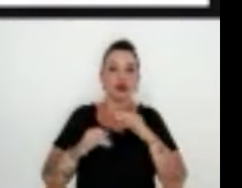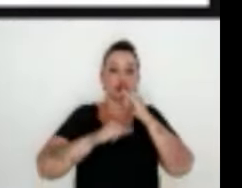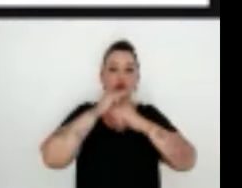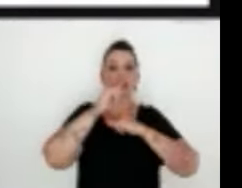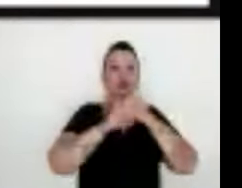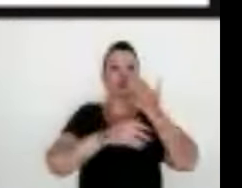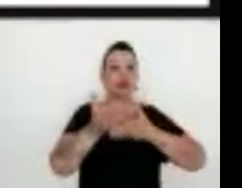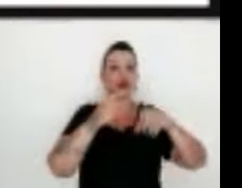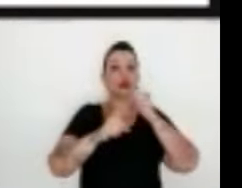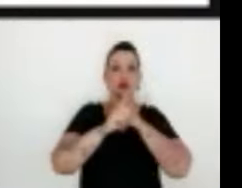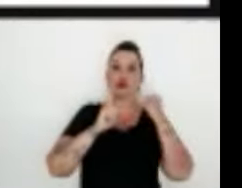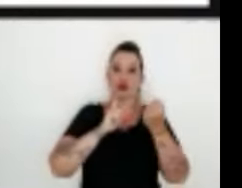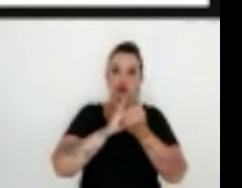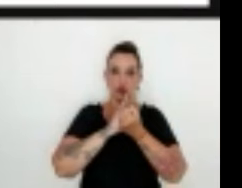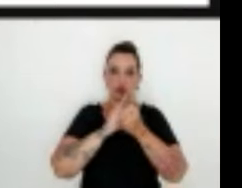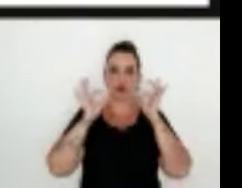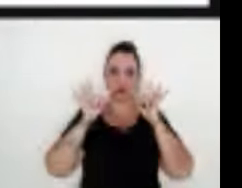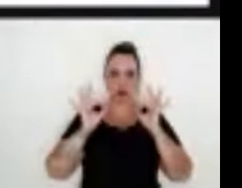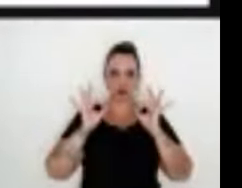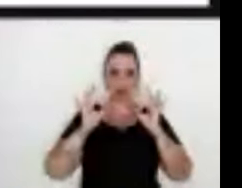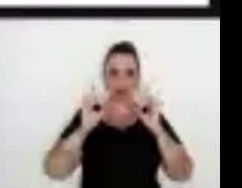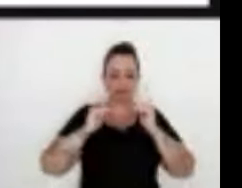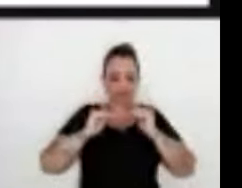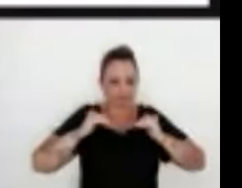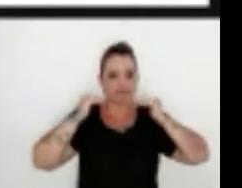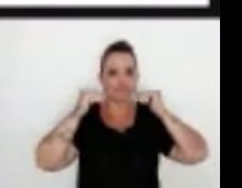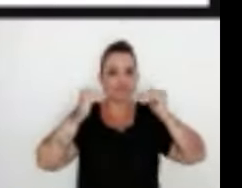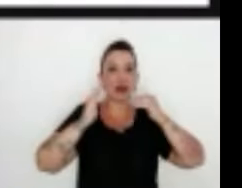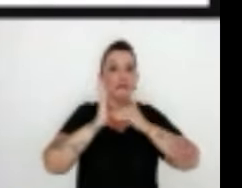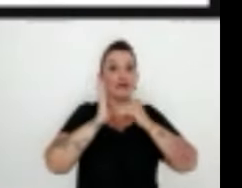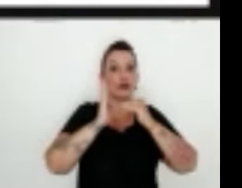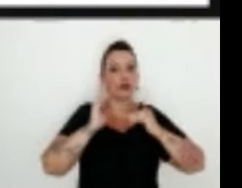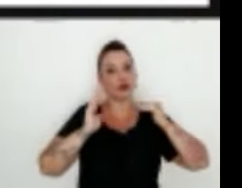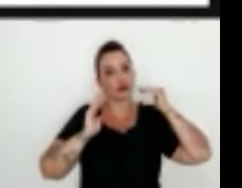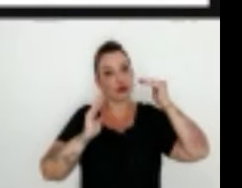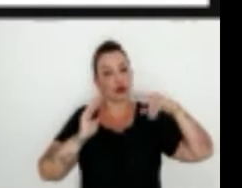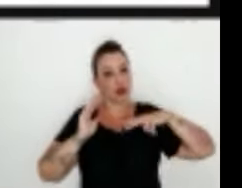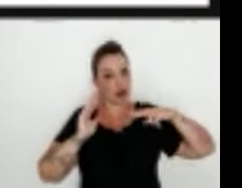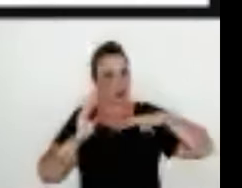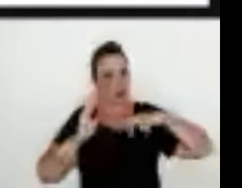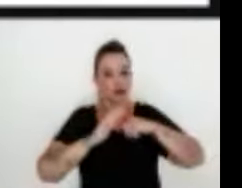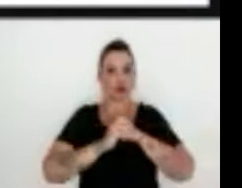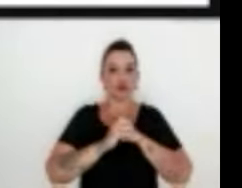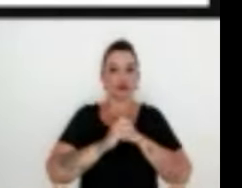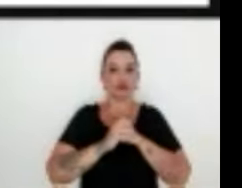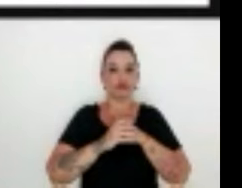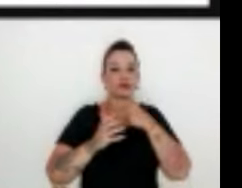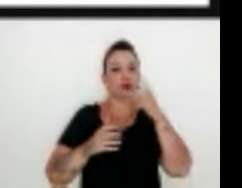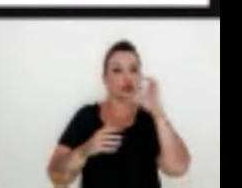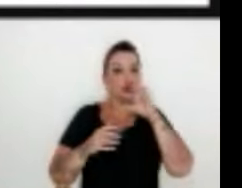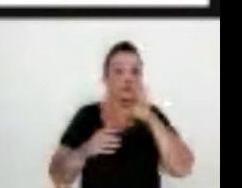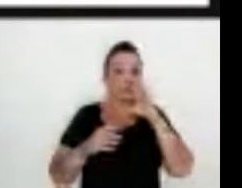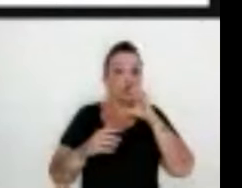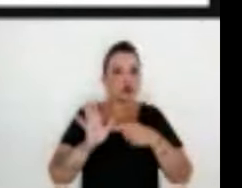passam justamente a transpassar essa fronteira público e privado, revelando a urgência da gente levar a sério